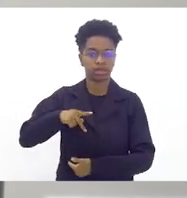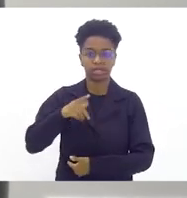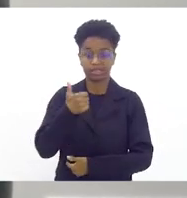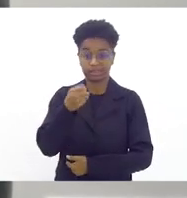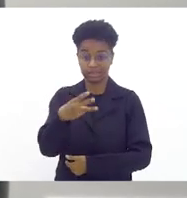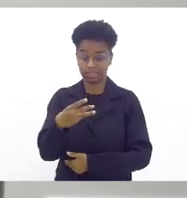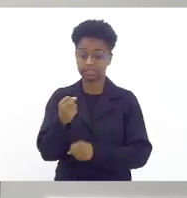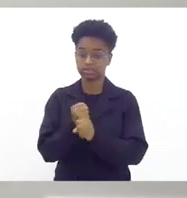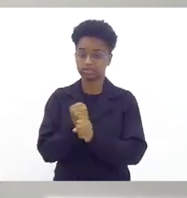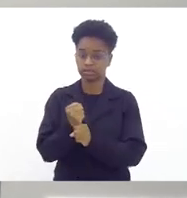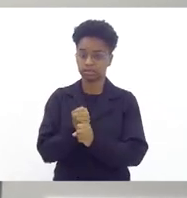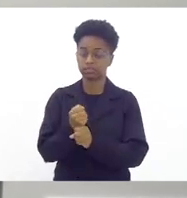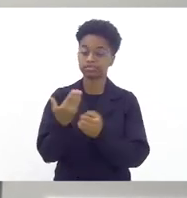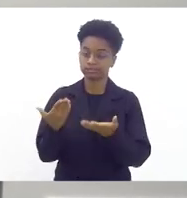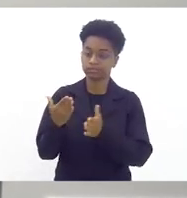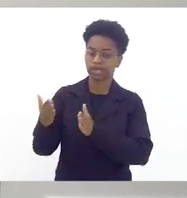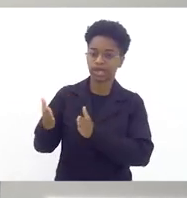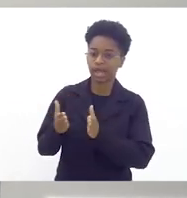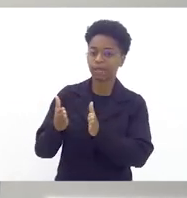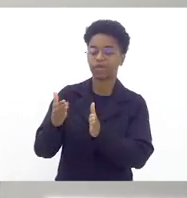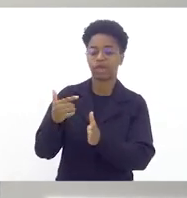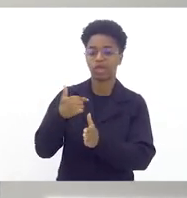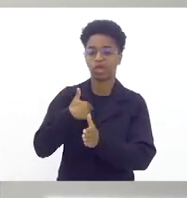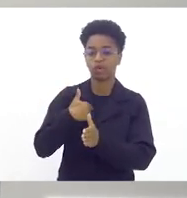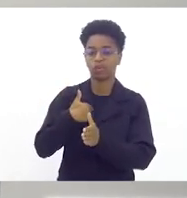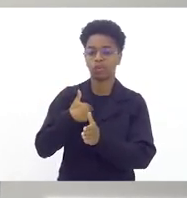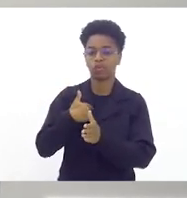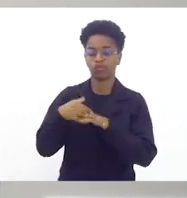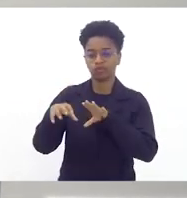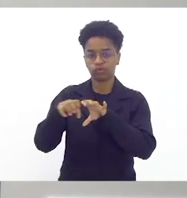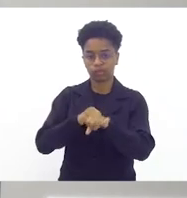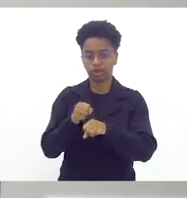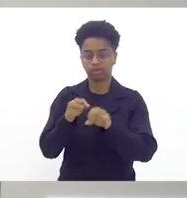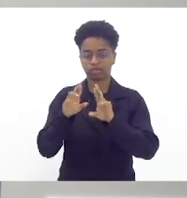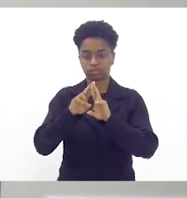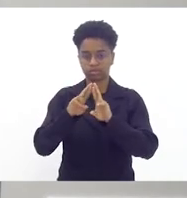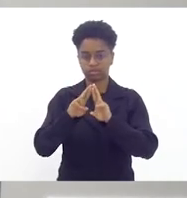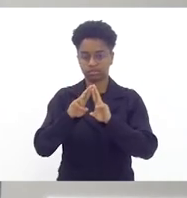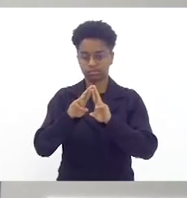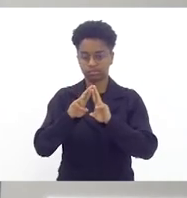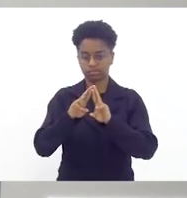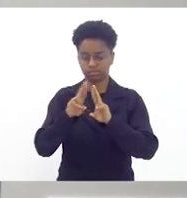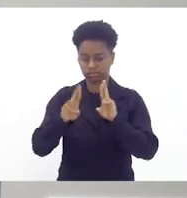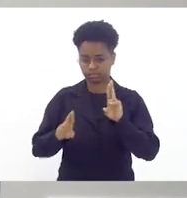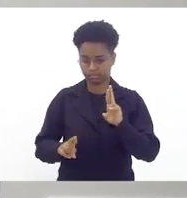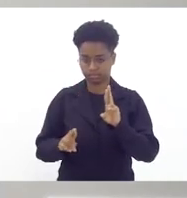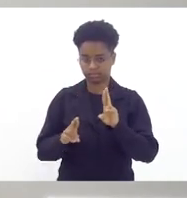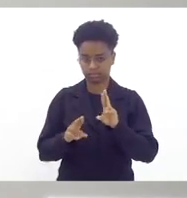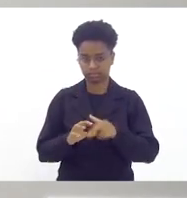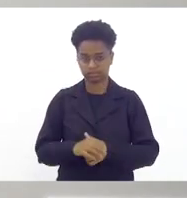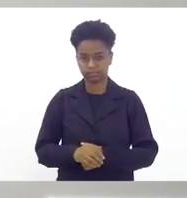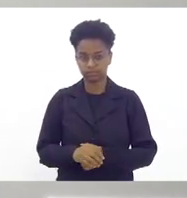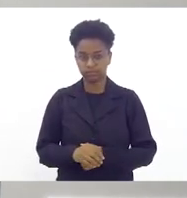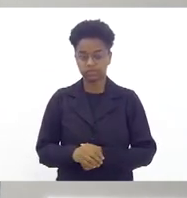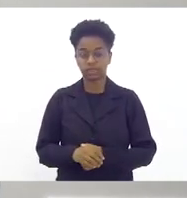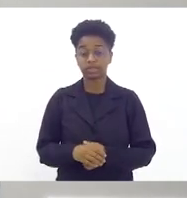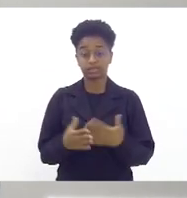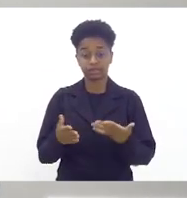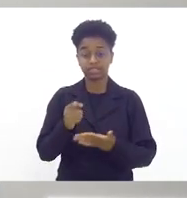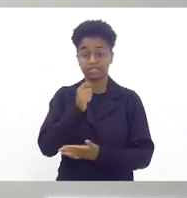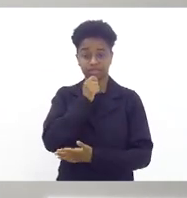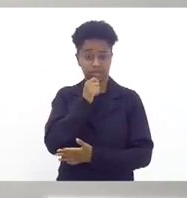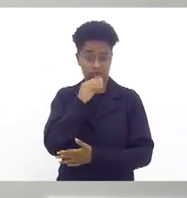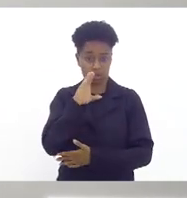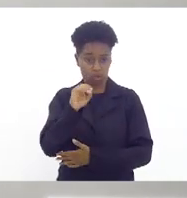nessa caminhada, sou fruto da Universidade Federal do Rio de Janeiro, e, sem cotas, não